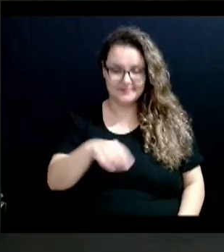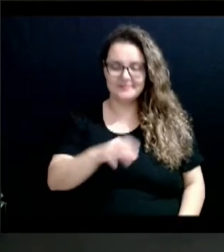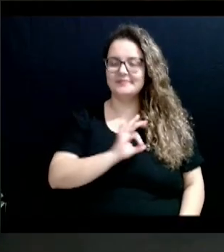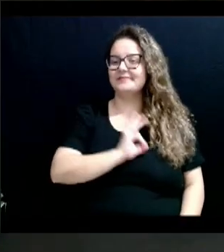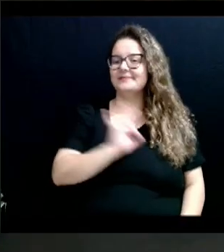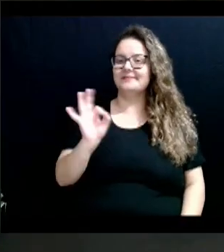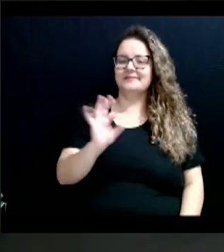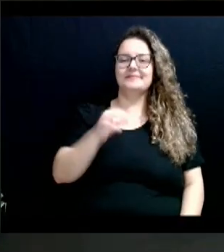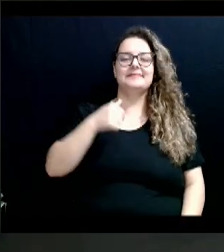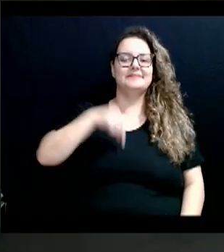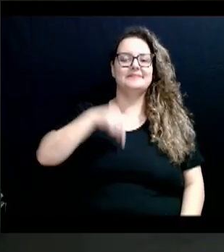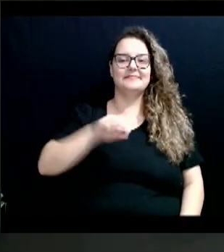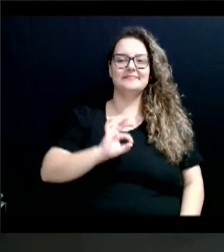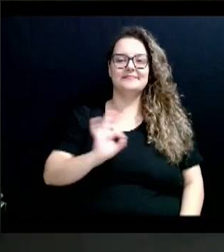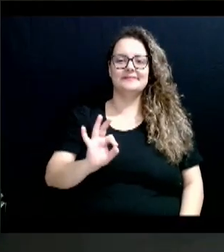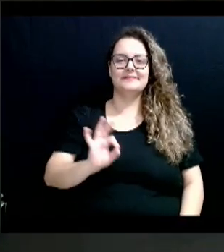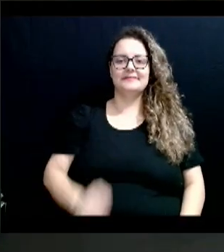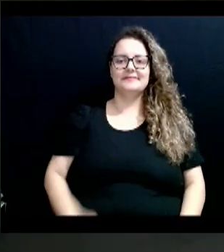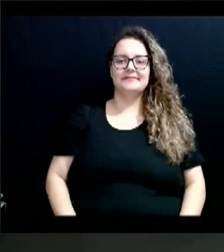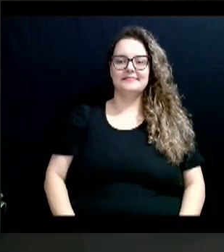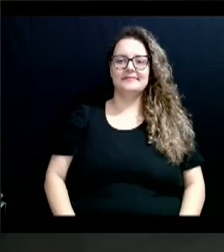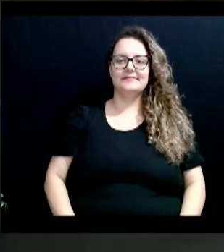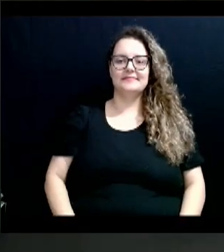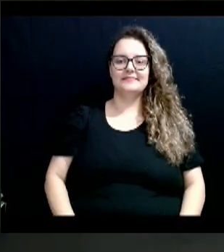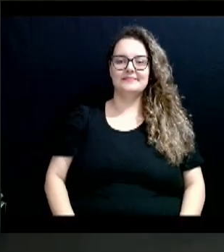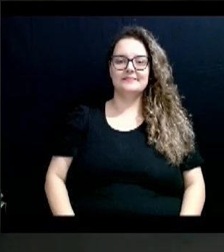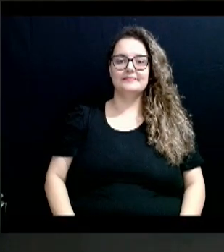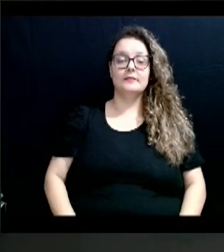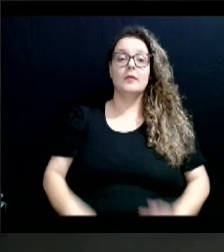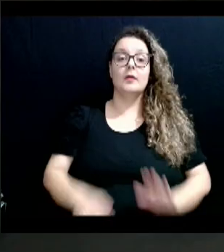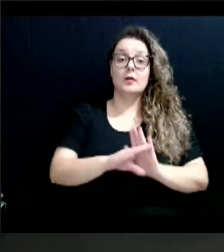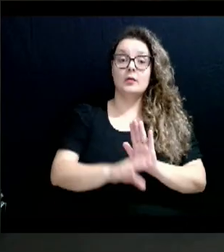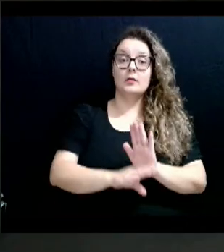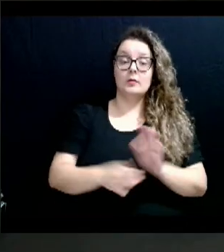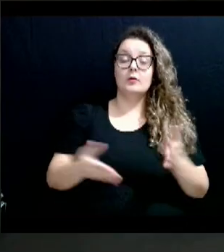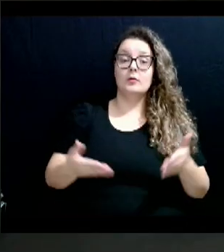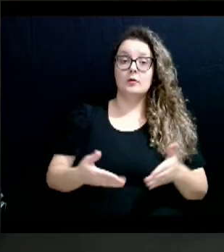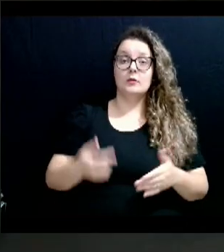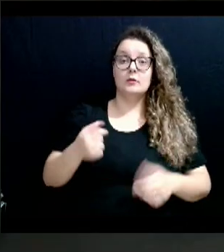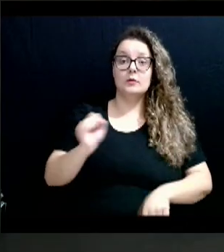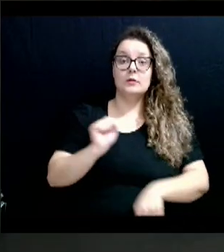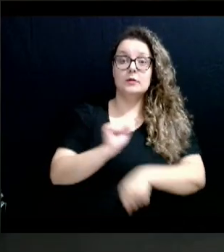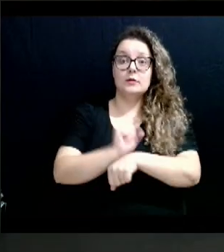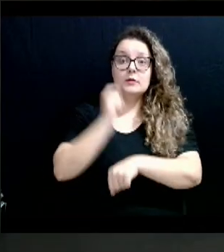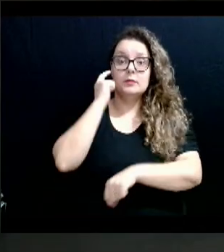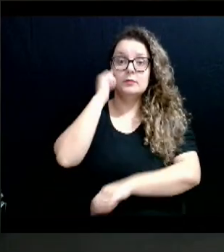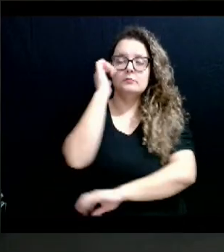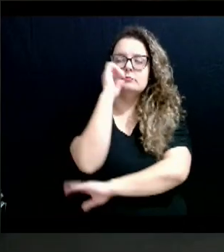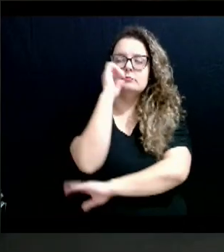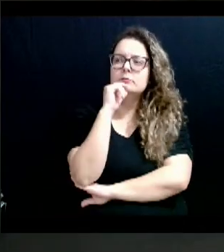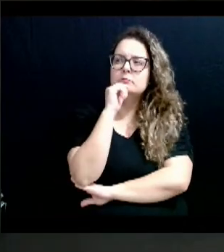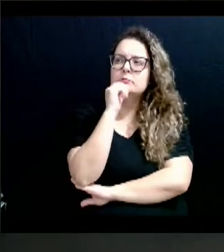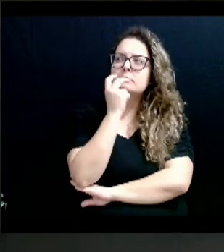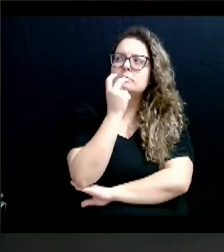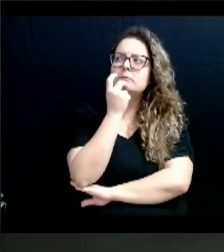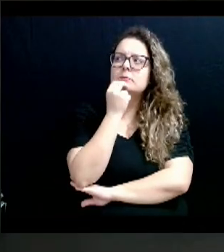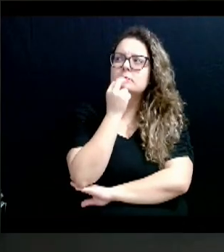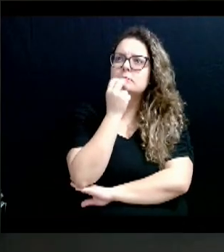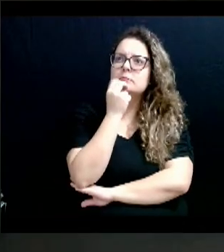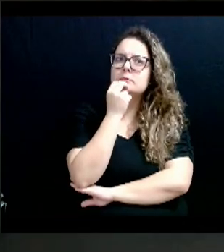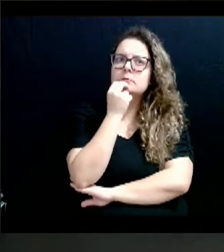O programa de hoje, gente, propõe uma pausa para pensar nas histórias que nos formam. Que